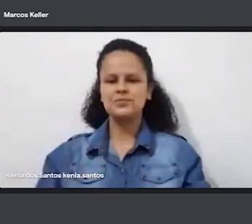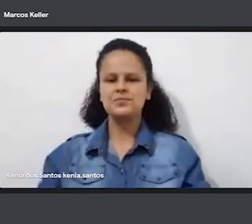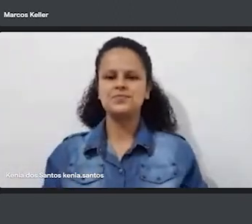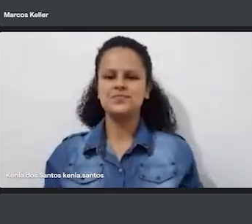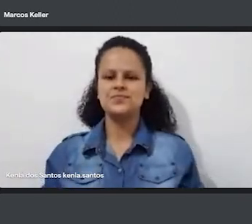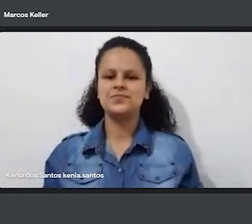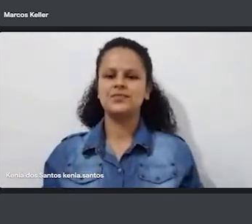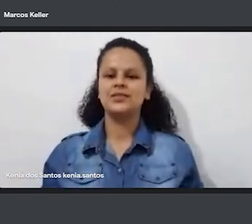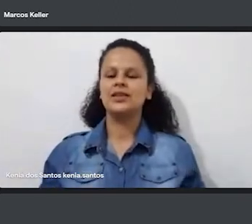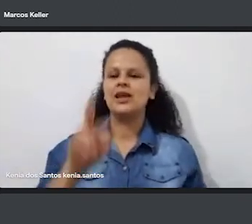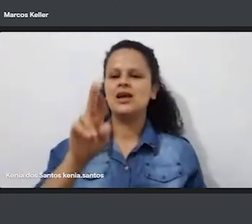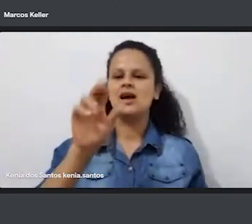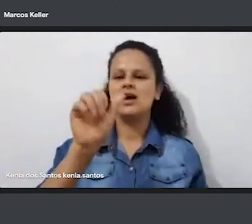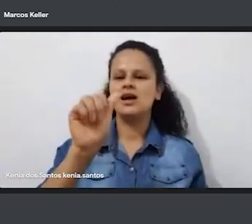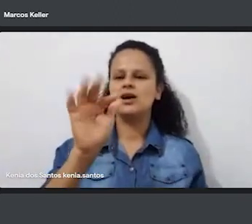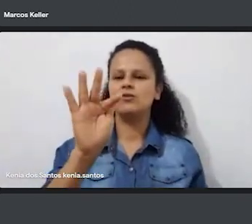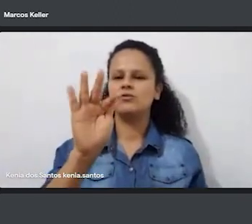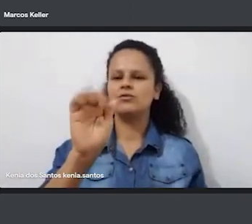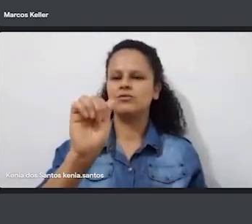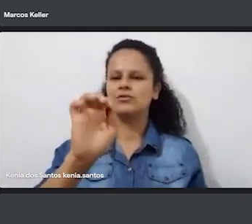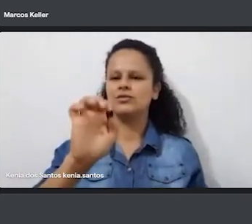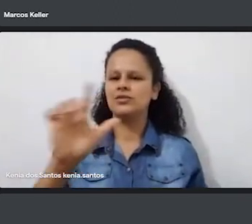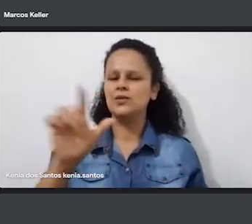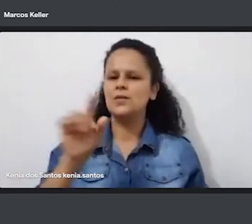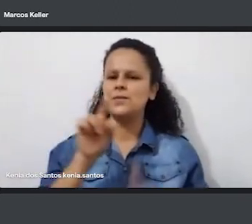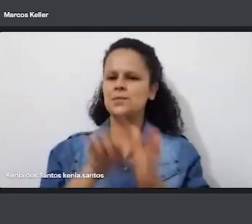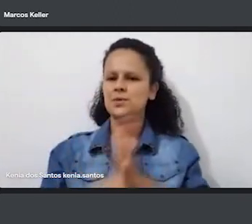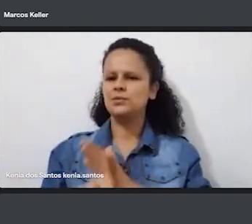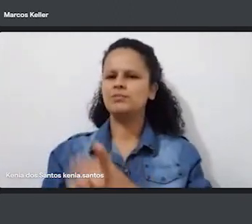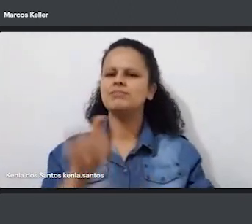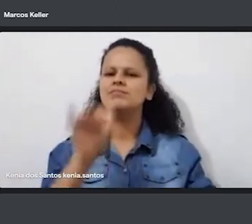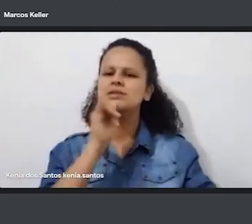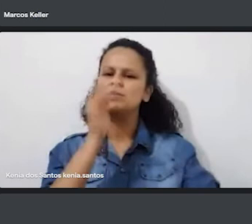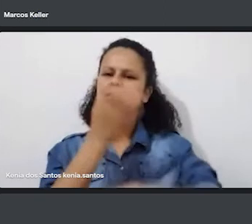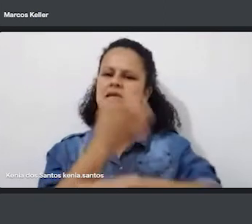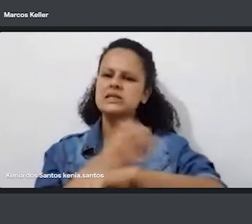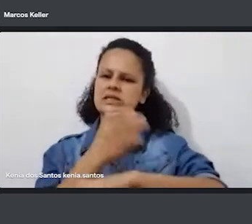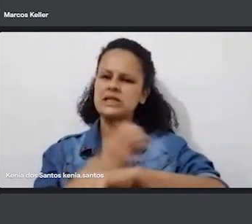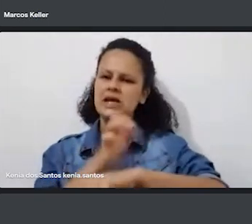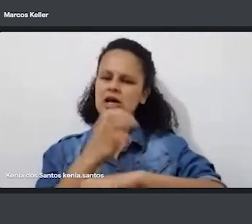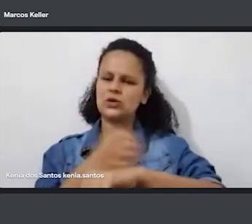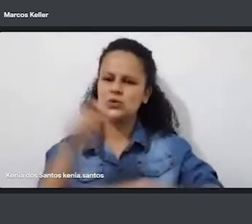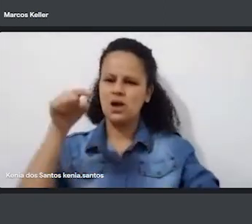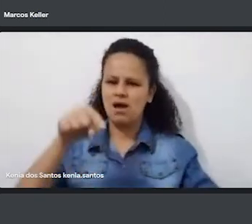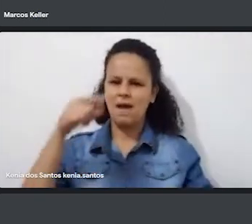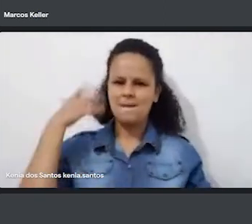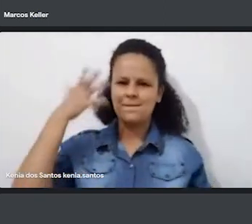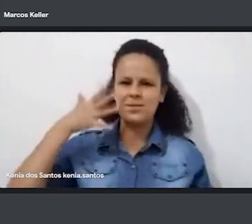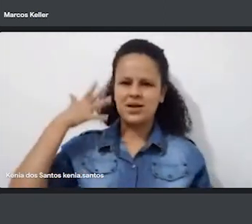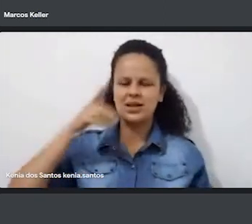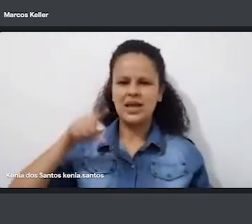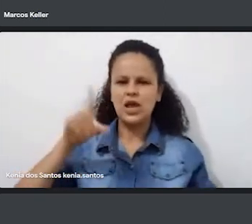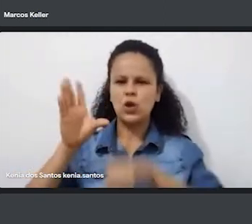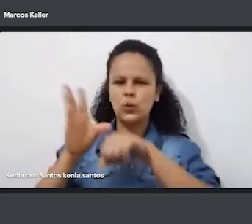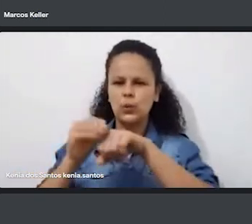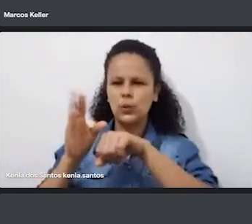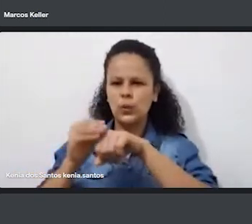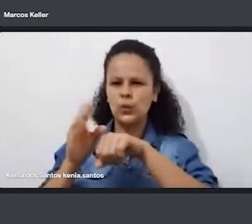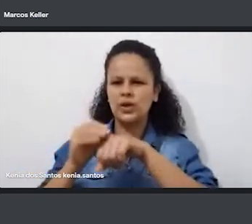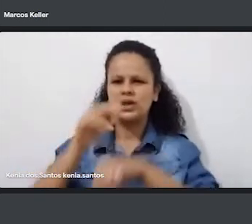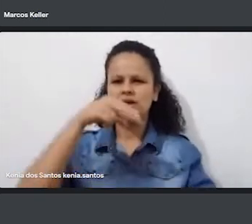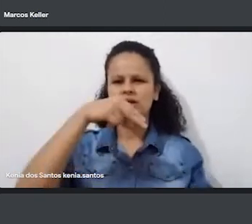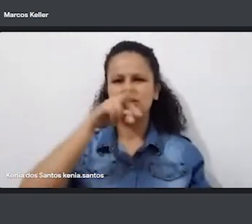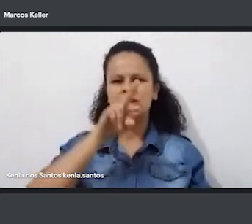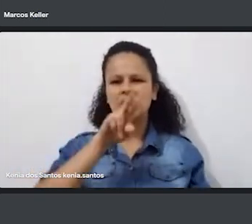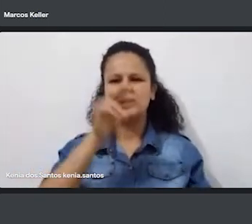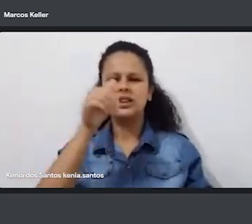Rafael Magalhães perguntou: para efeito de estágio, posso colocar essa palestra com conhecimento em NR10 ou teria que